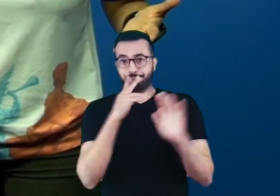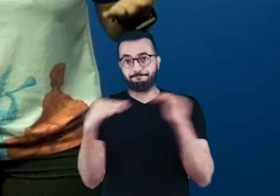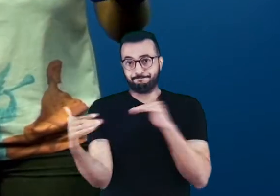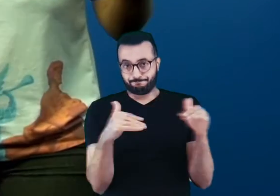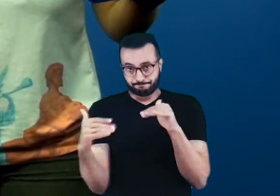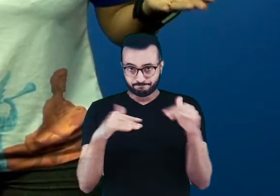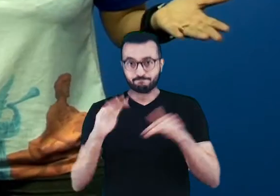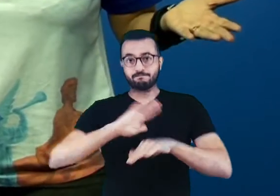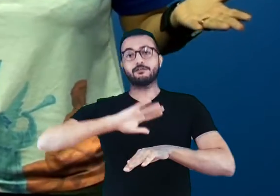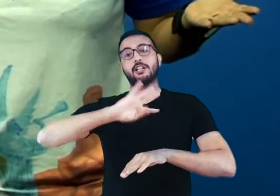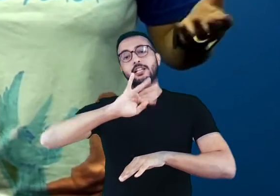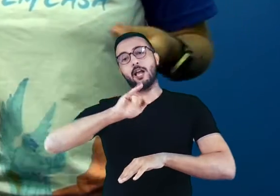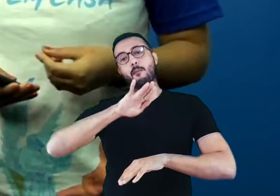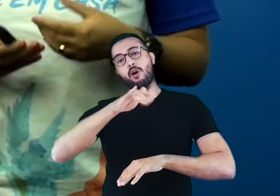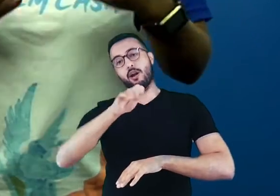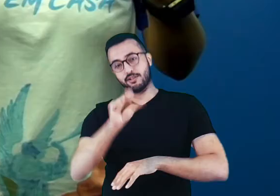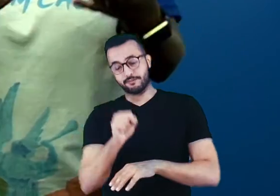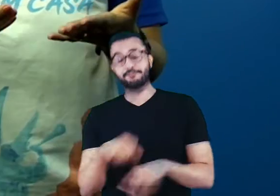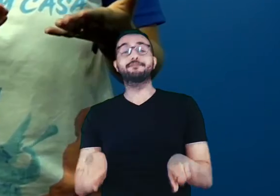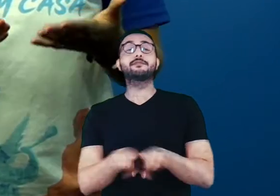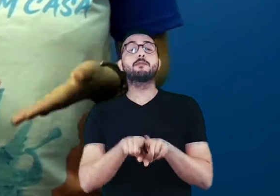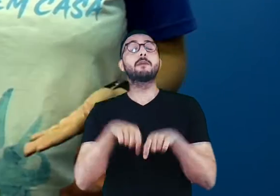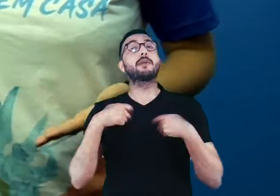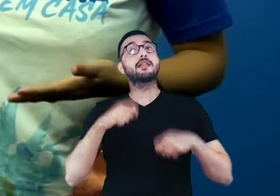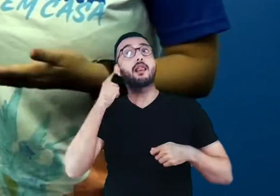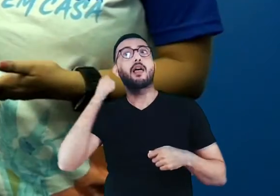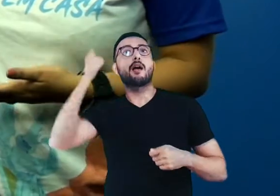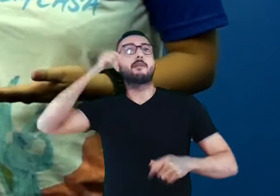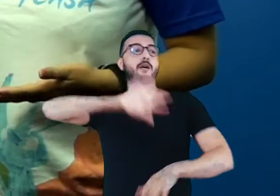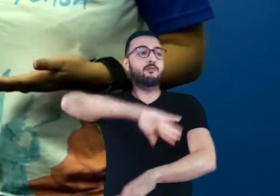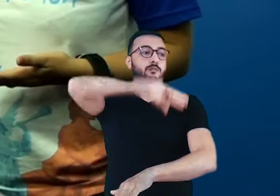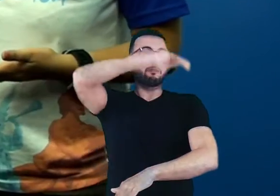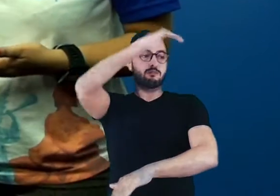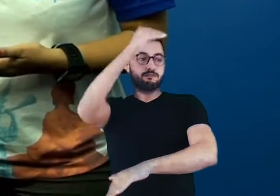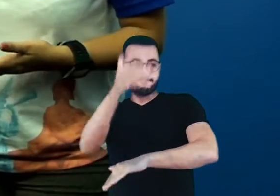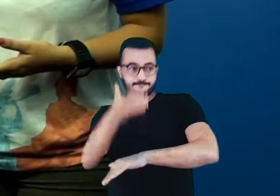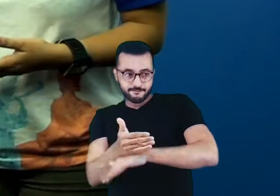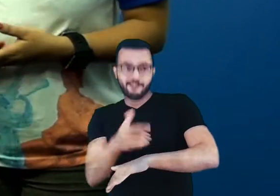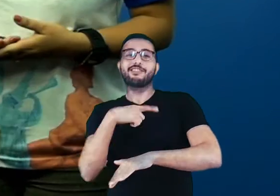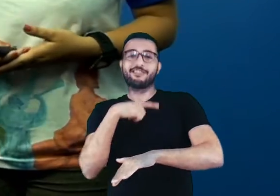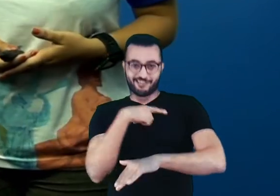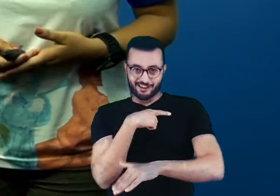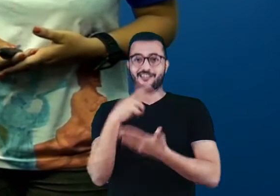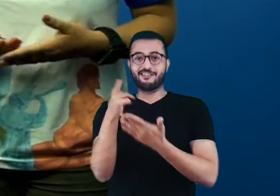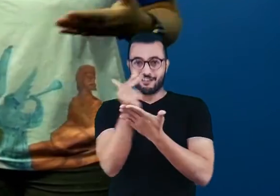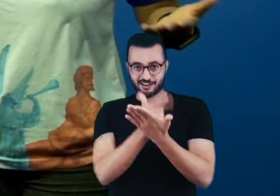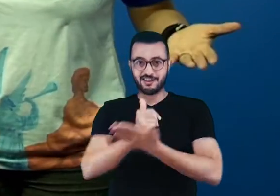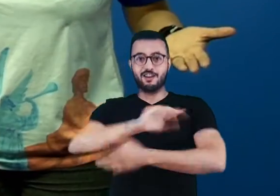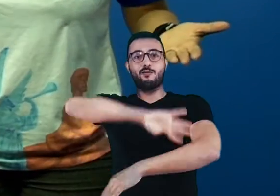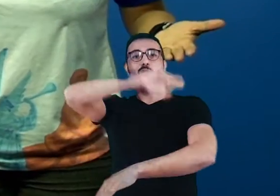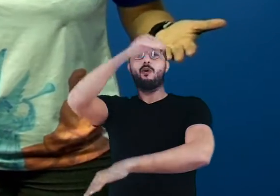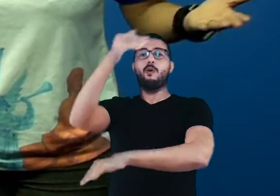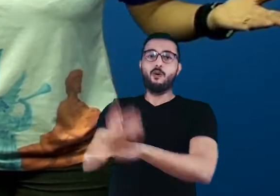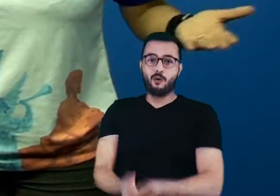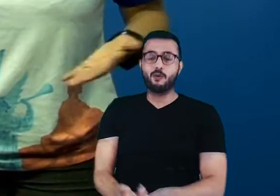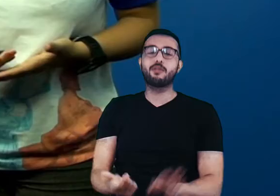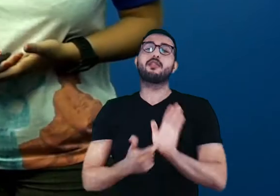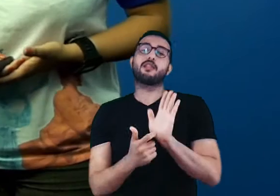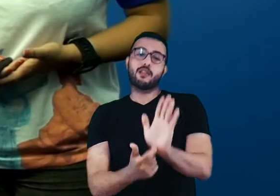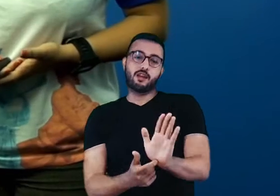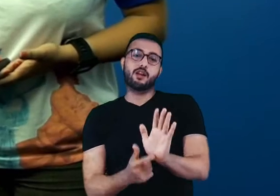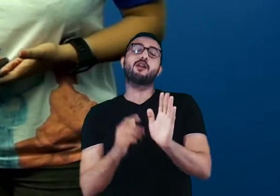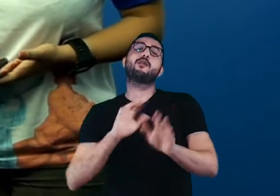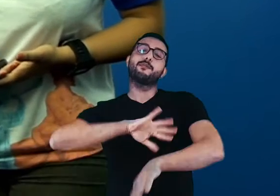Batalha das Tabocas. Não podemos esquecer também do monte, né, o relevo aí representado, que representa o